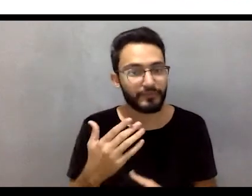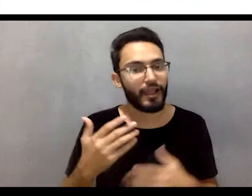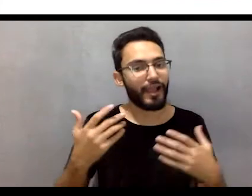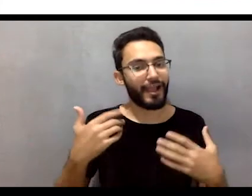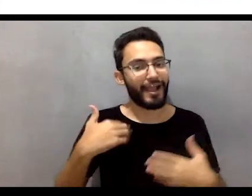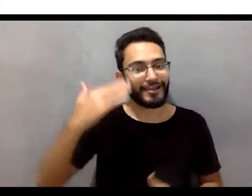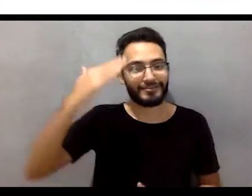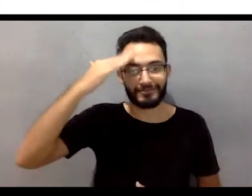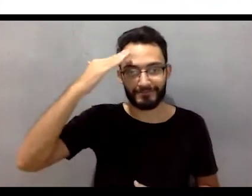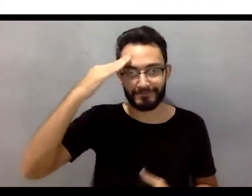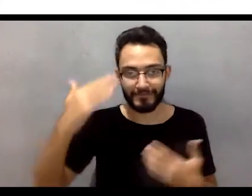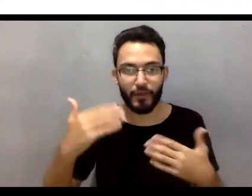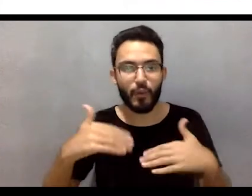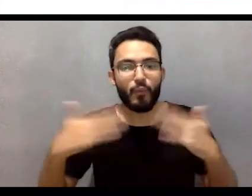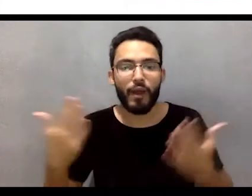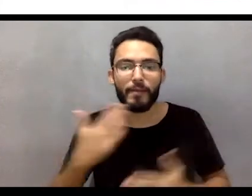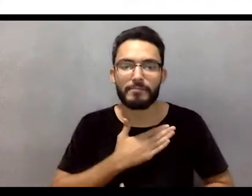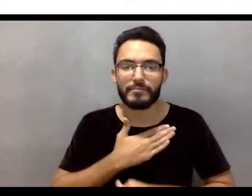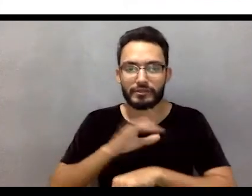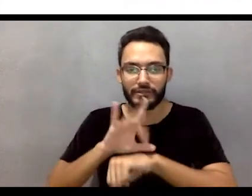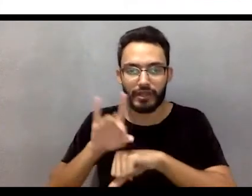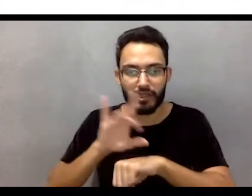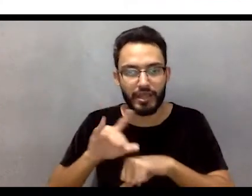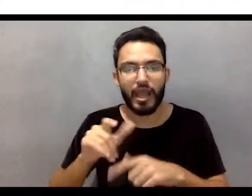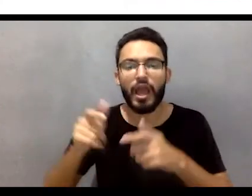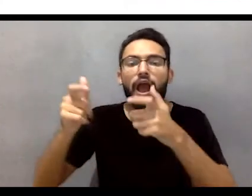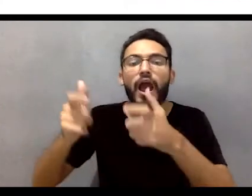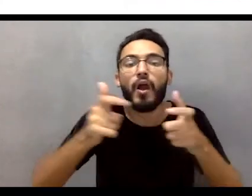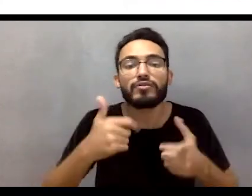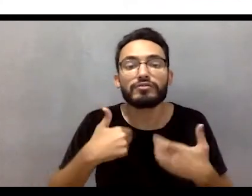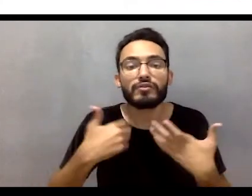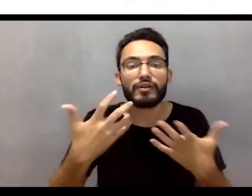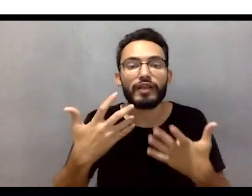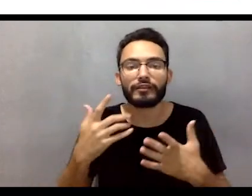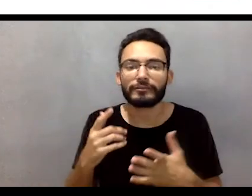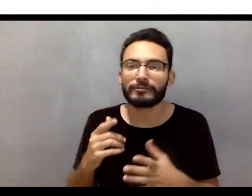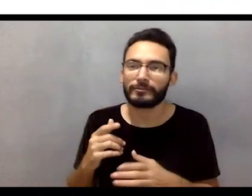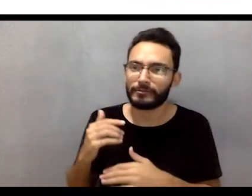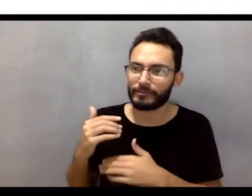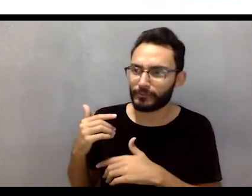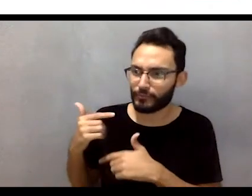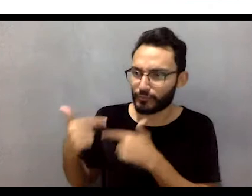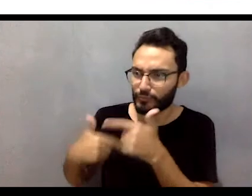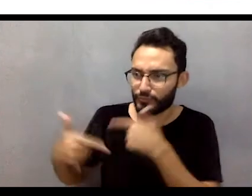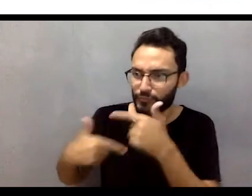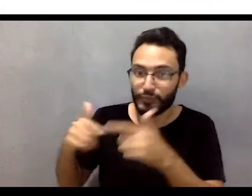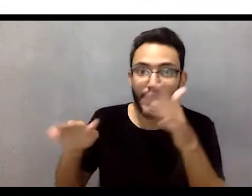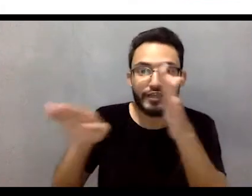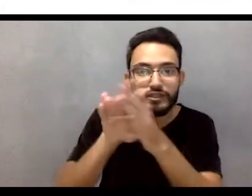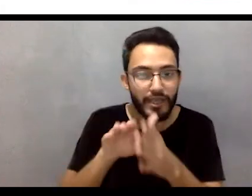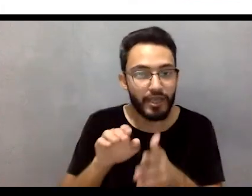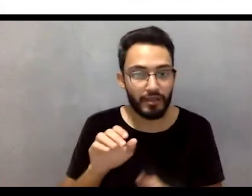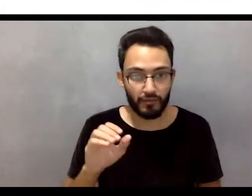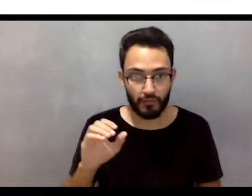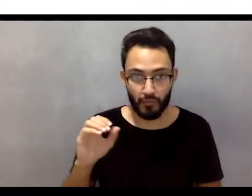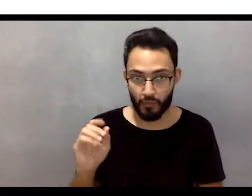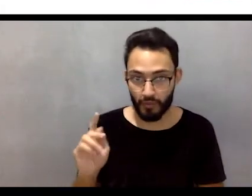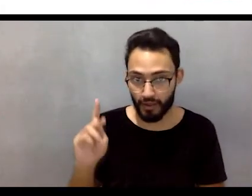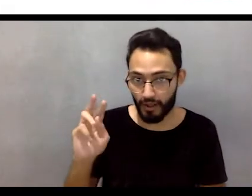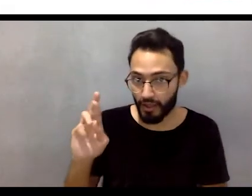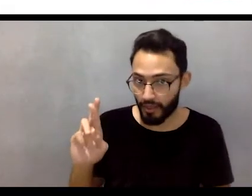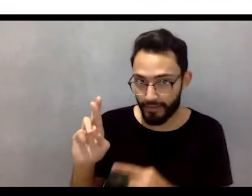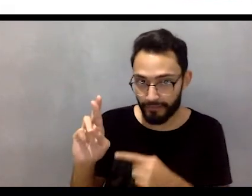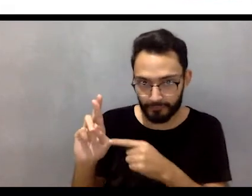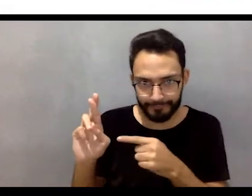sei qual é a minha estratégia? Eu já sei aonde eu quero chegar. Só lembrando que o OKR, ele